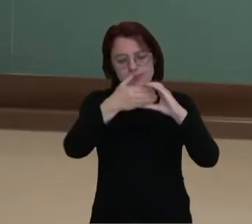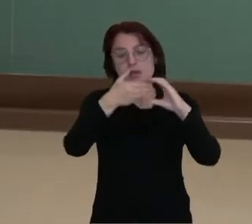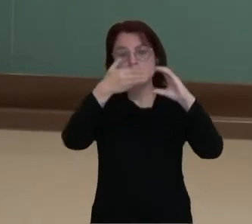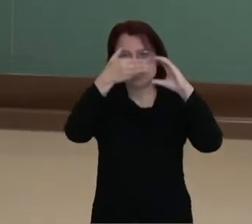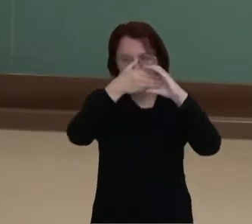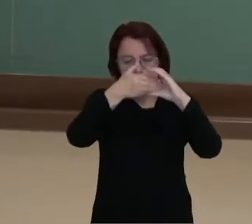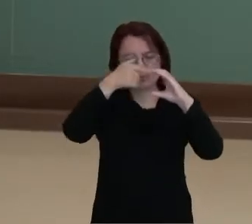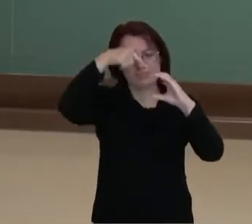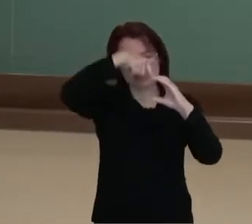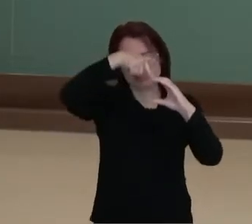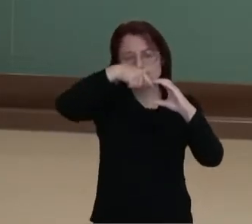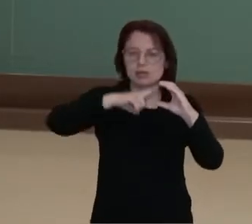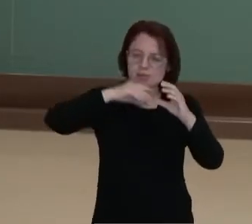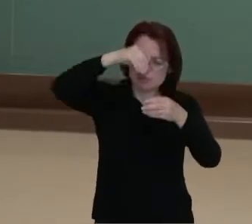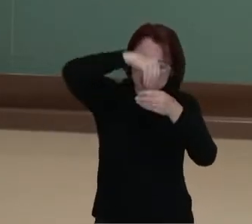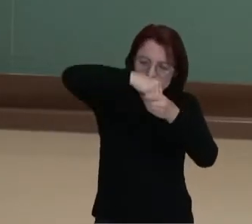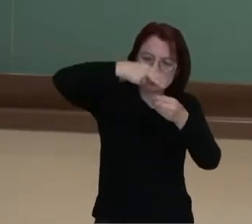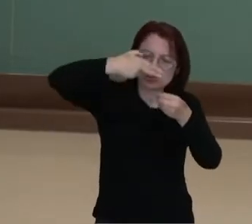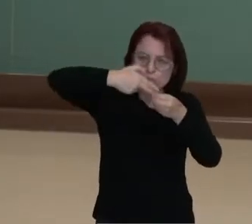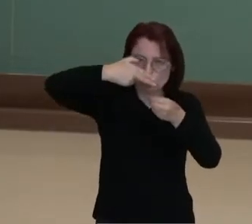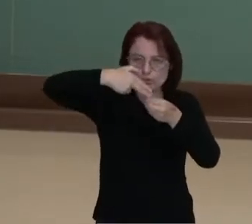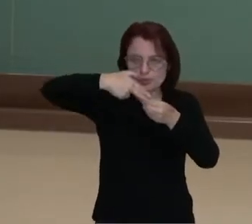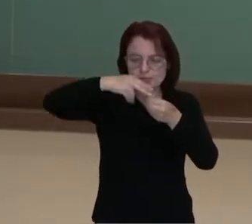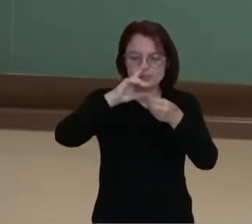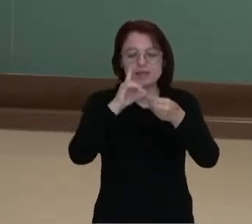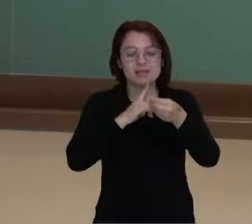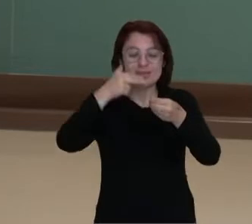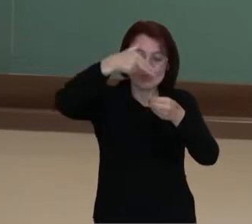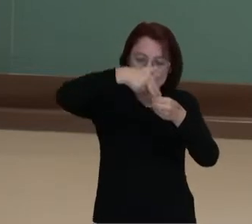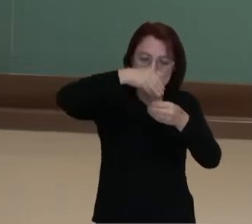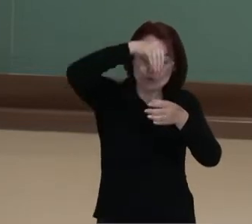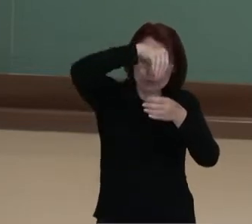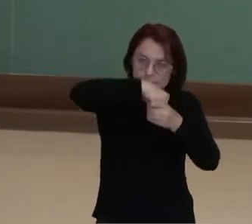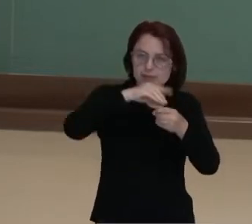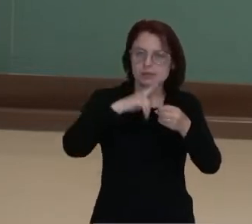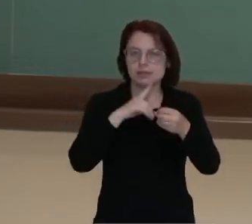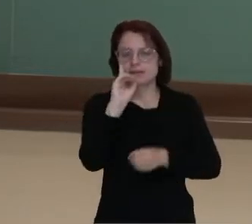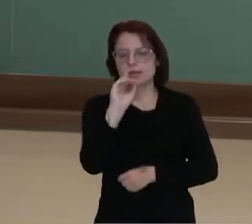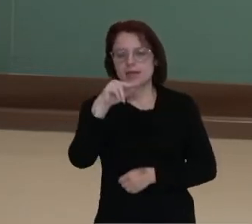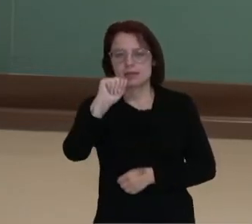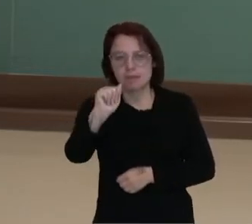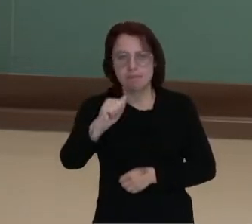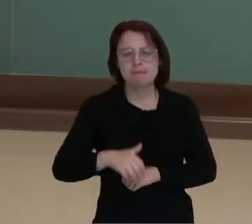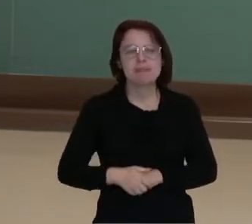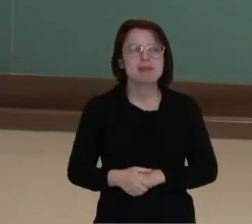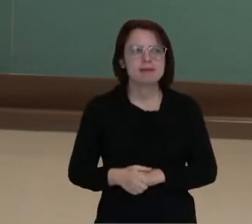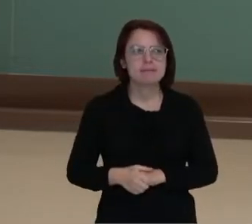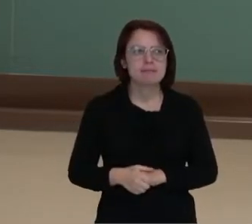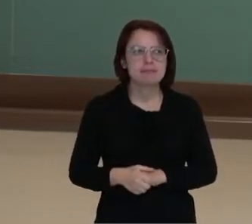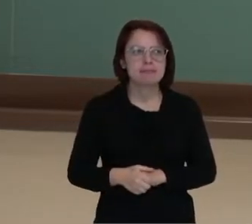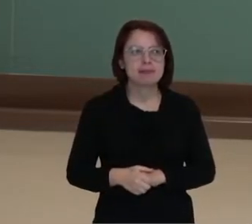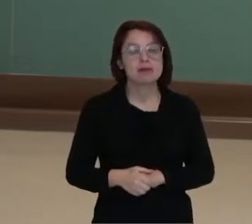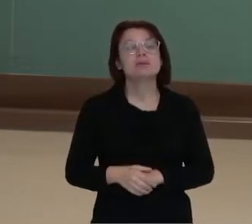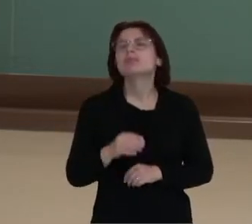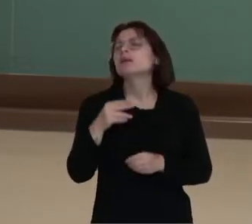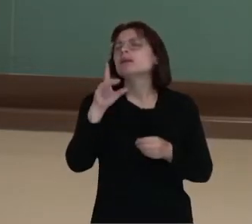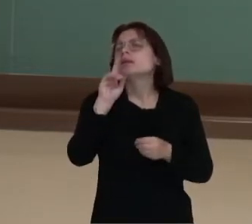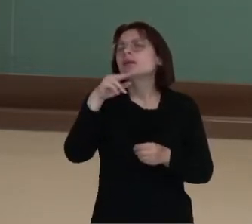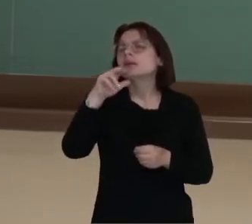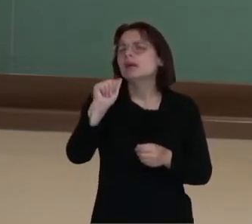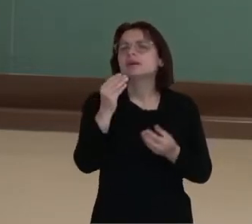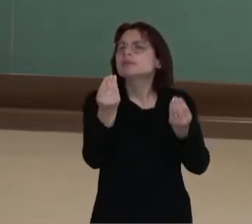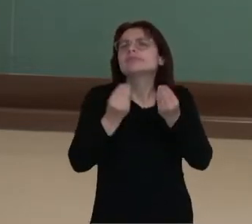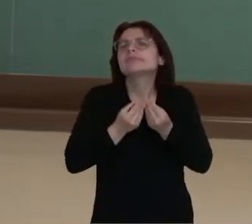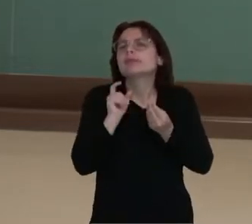célula, lá na célula nós temos o nosso DNA, que é o nosso material genético. Nós ganhamos de quem? Nós ganhamos dos